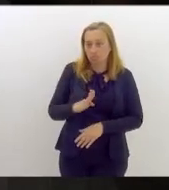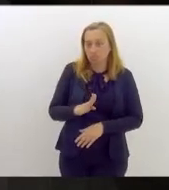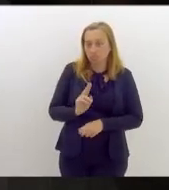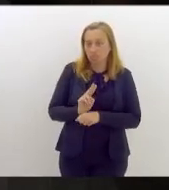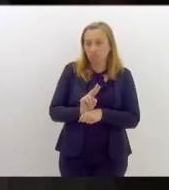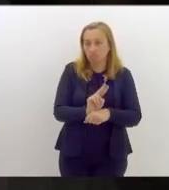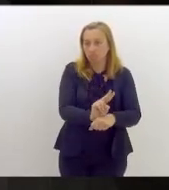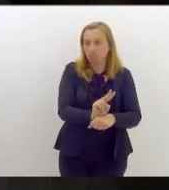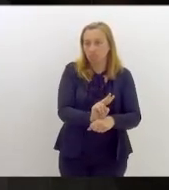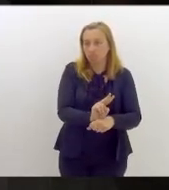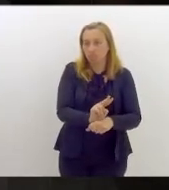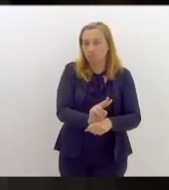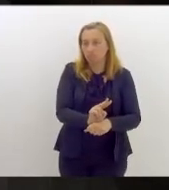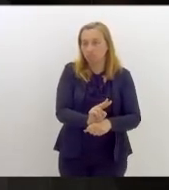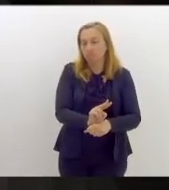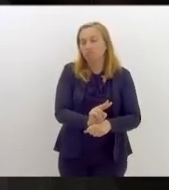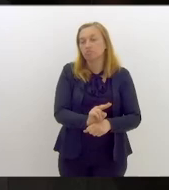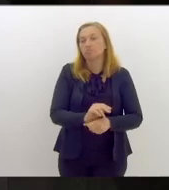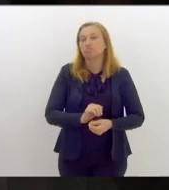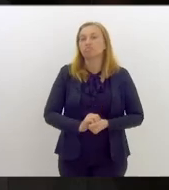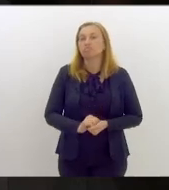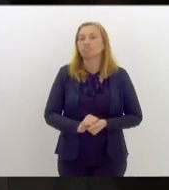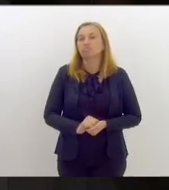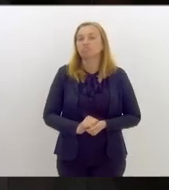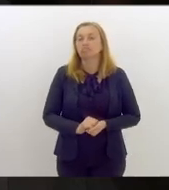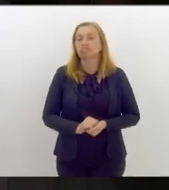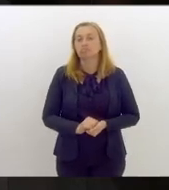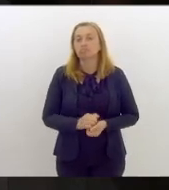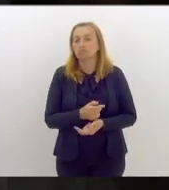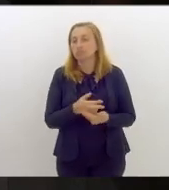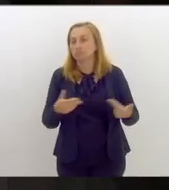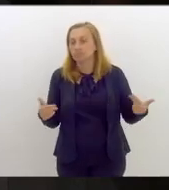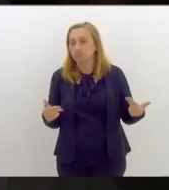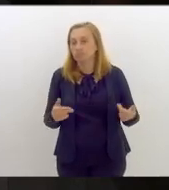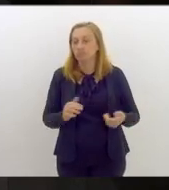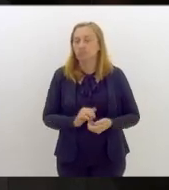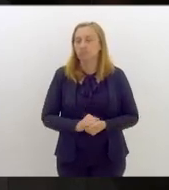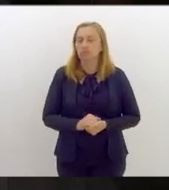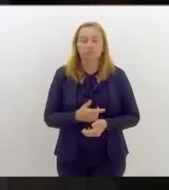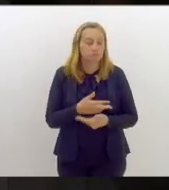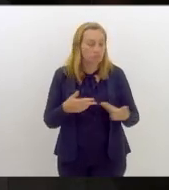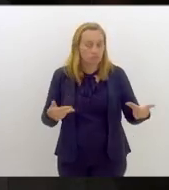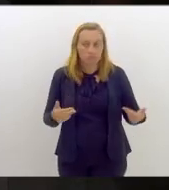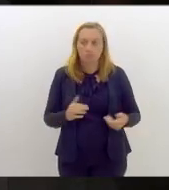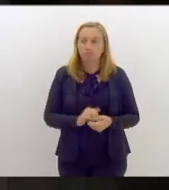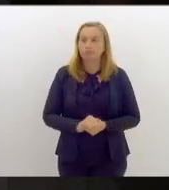empréstimo consignado, o diabo. O diabo.